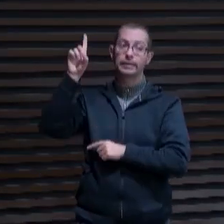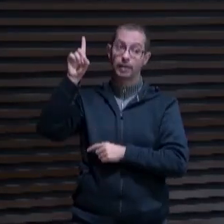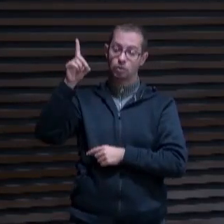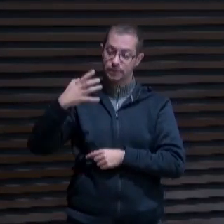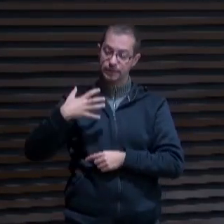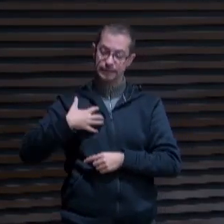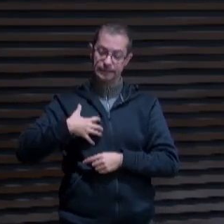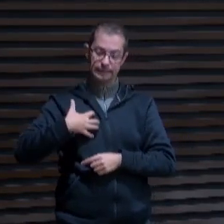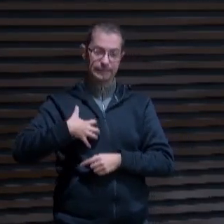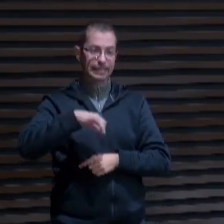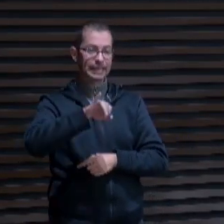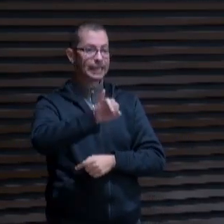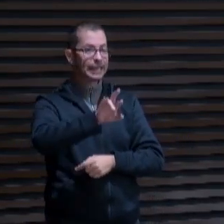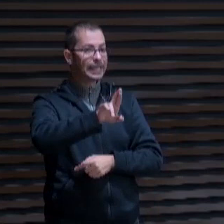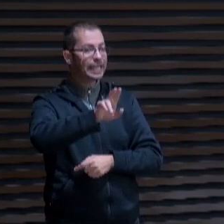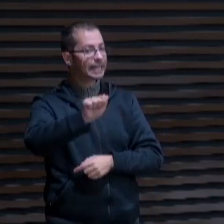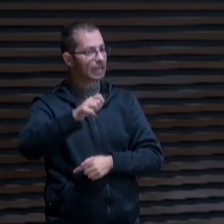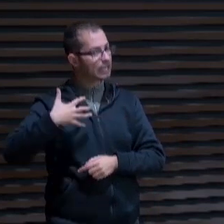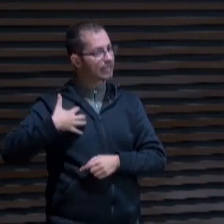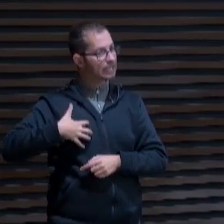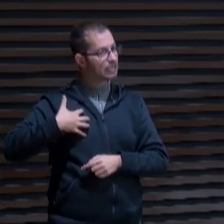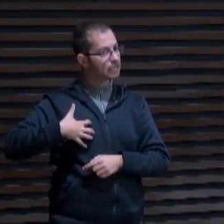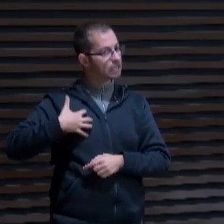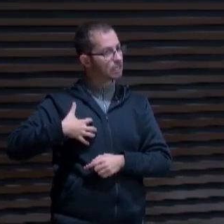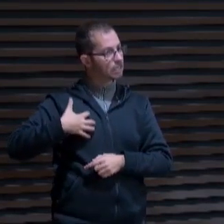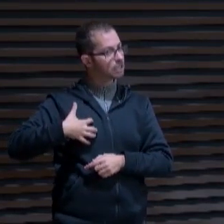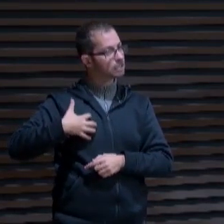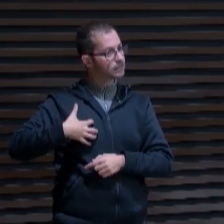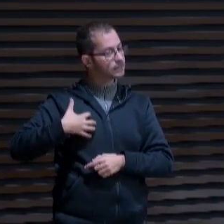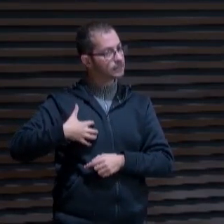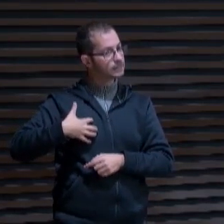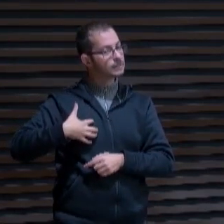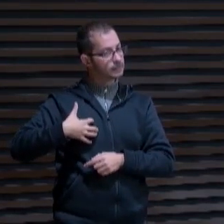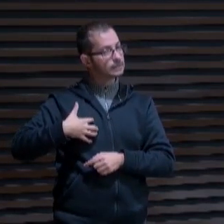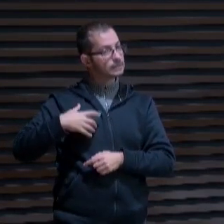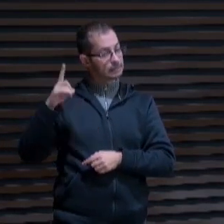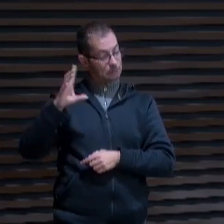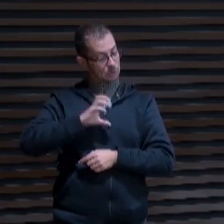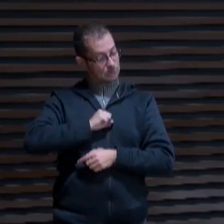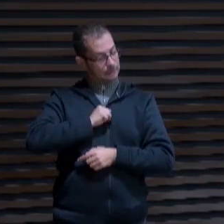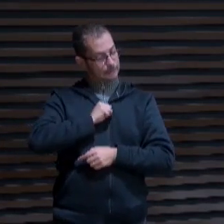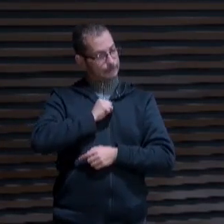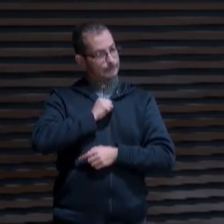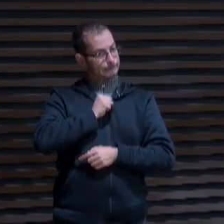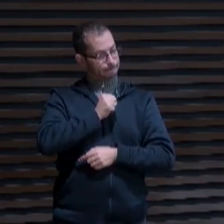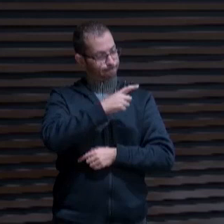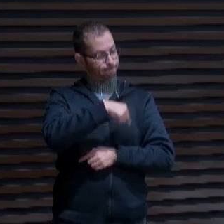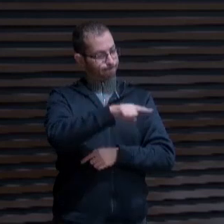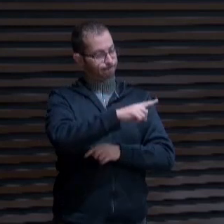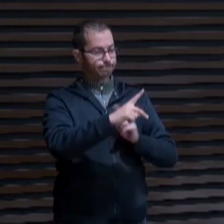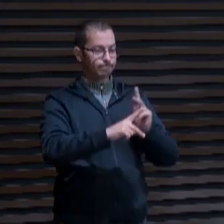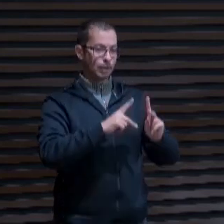Jeroboão, ele foi responsável por apartar Israel de seguir o Senhor, e toda vez que nós vemos dos